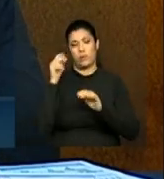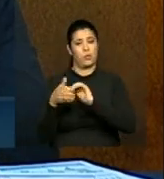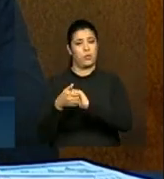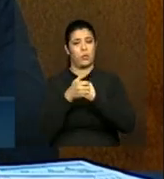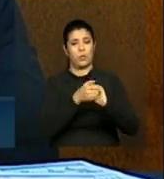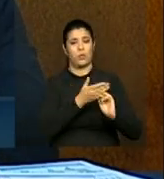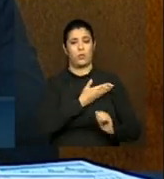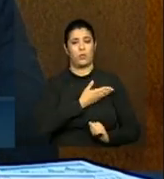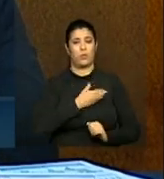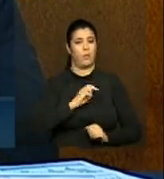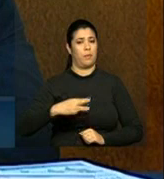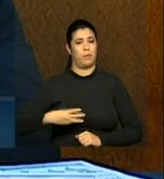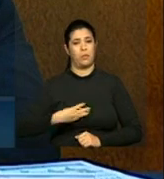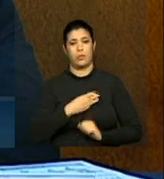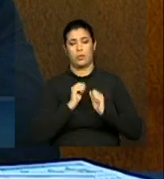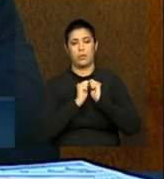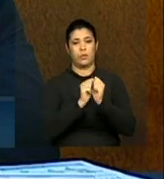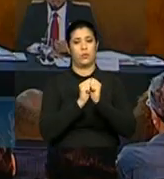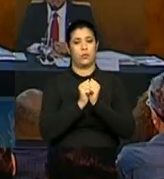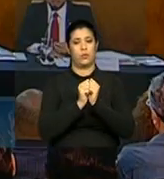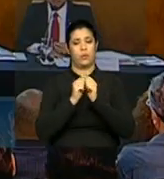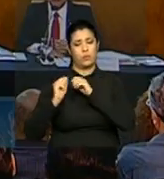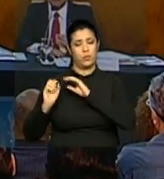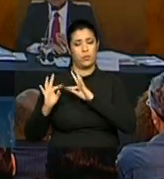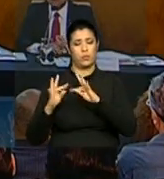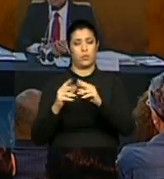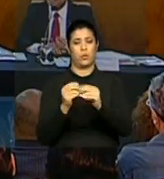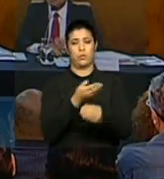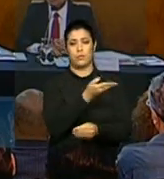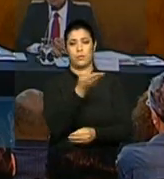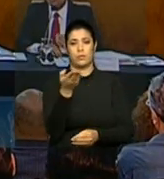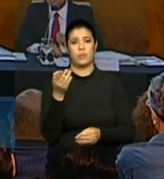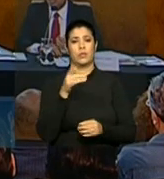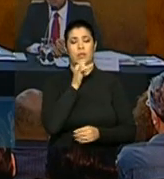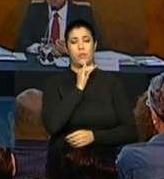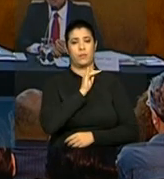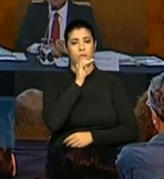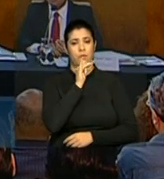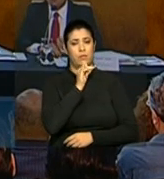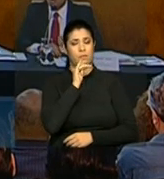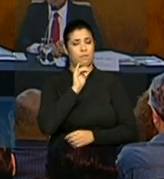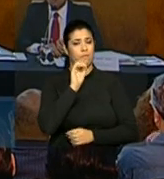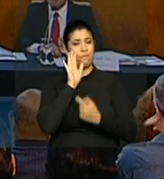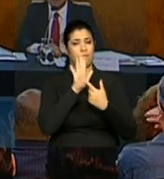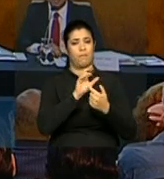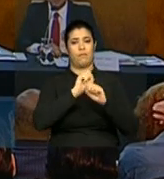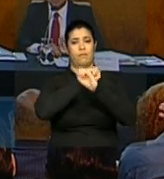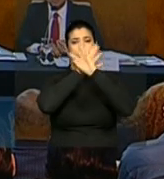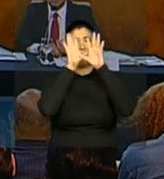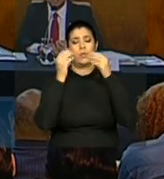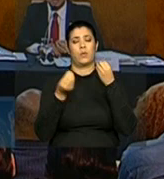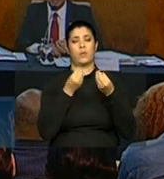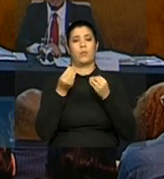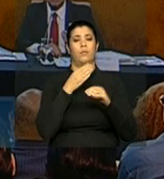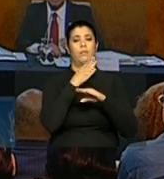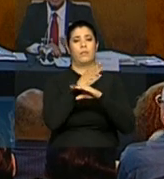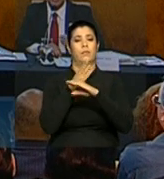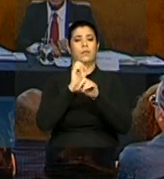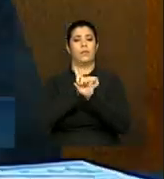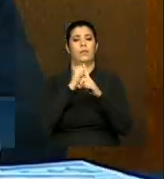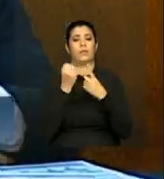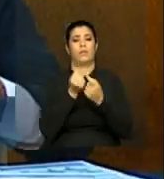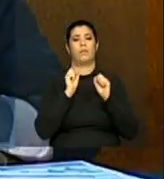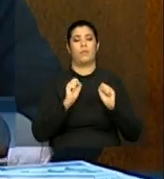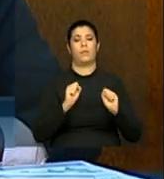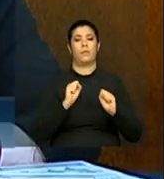governo, todos que aqui estão, todos que aqui estão, foi um exemplo muito nítido de como a participação social pode se